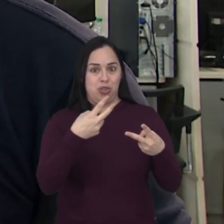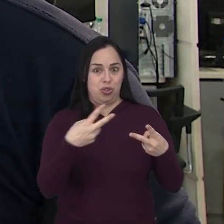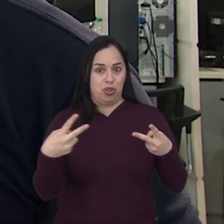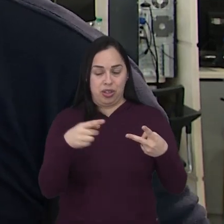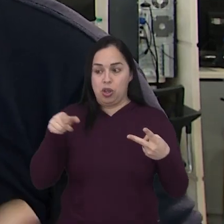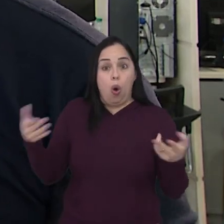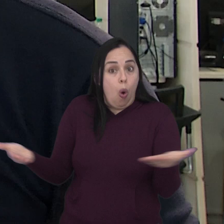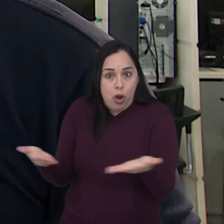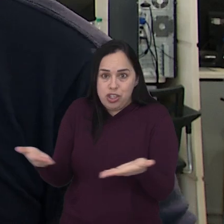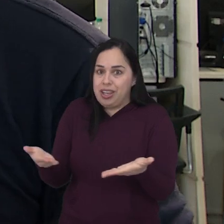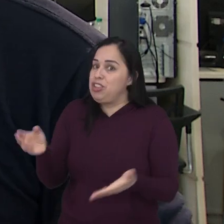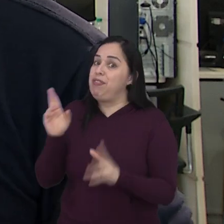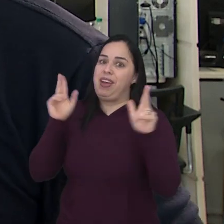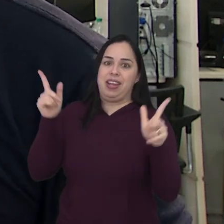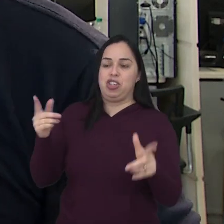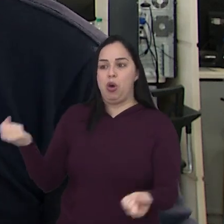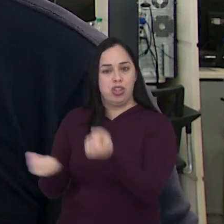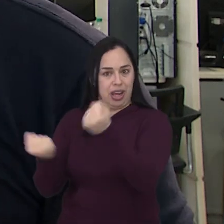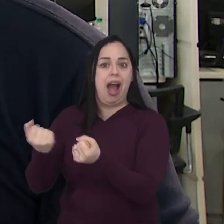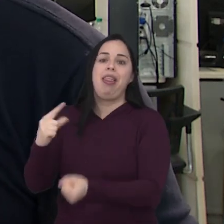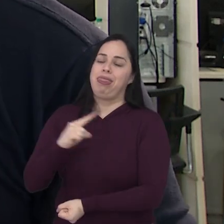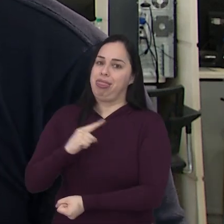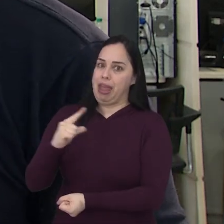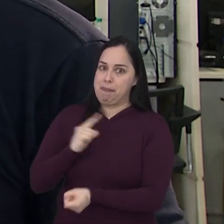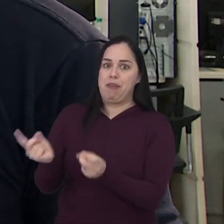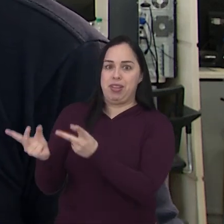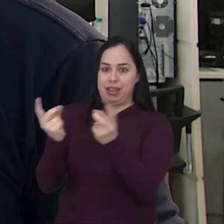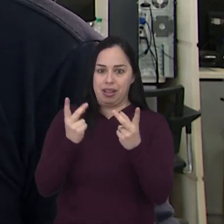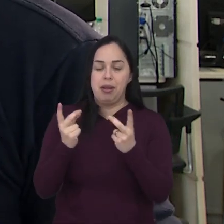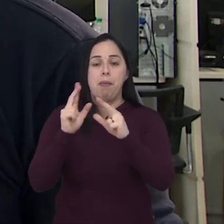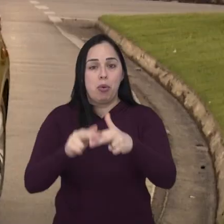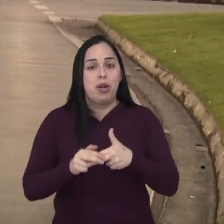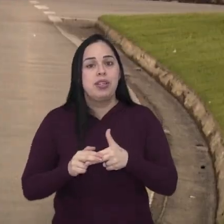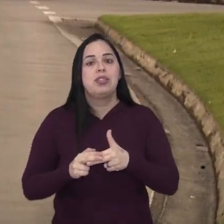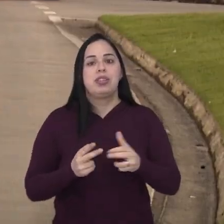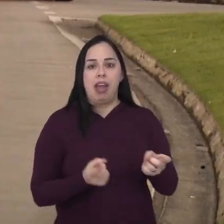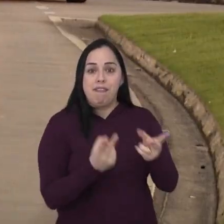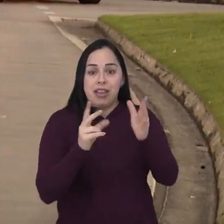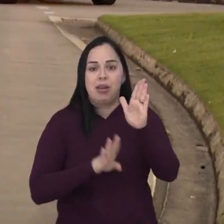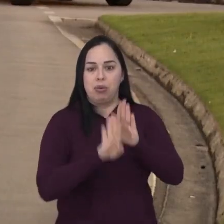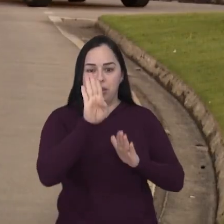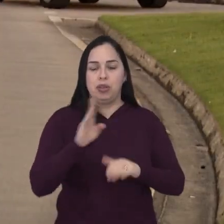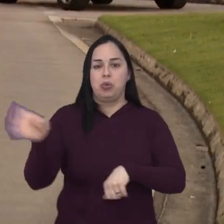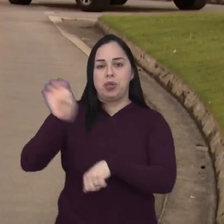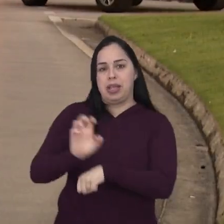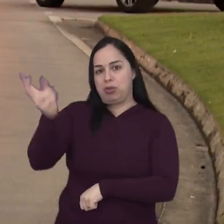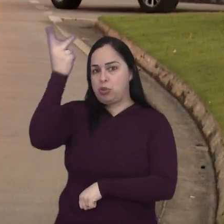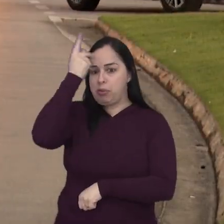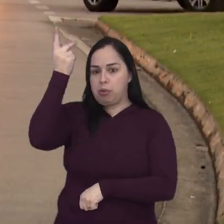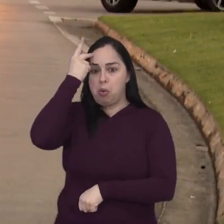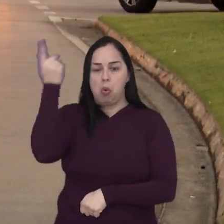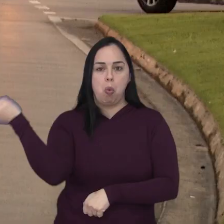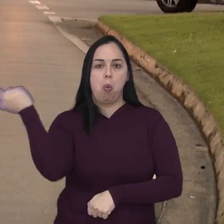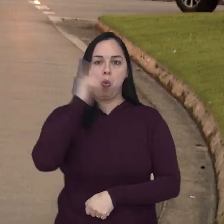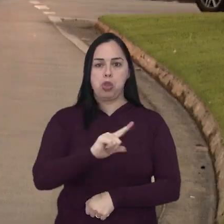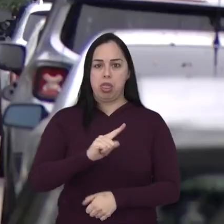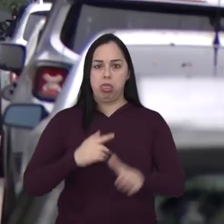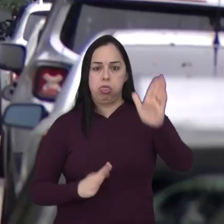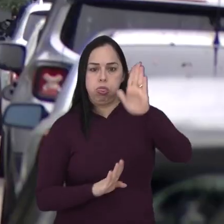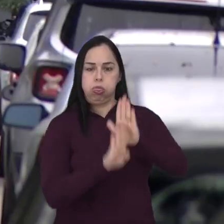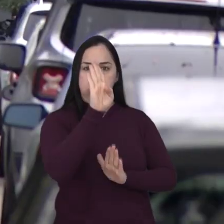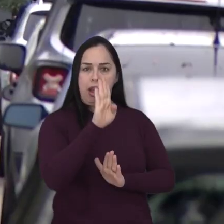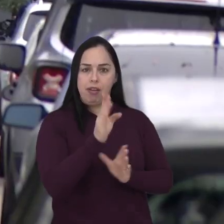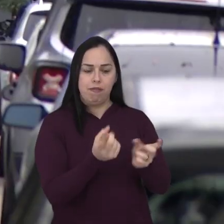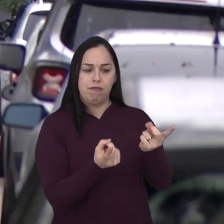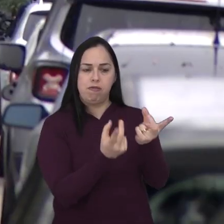Hoje não, hoje eu tenho muito carro no estoque. Então, com isso, tem aumentado as vendas. Este ano, o estado de São Paulo superou pela primeira vez a